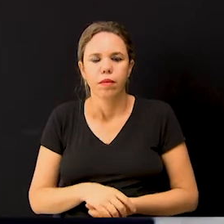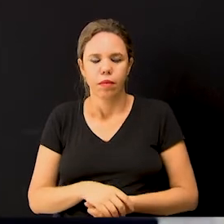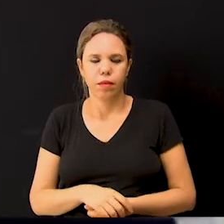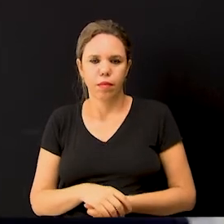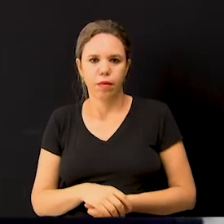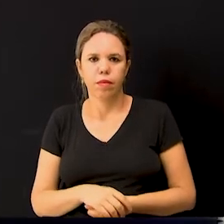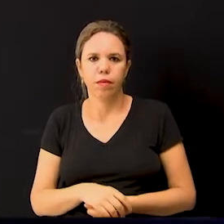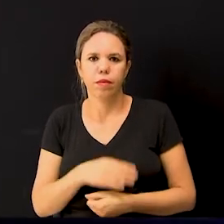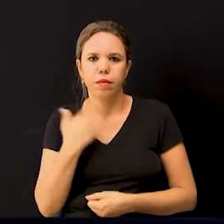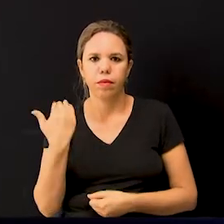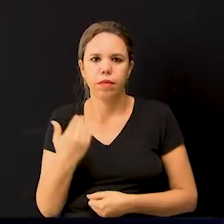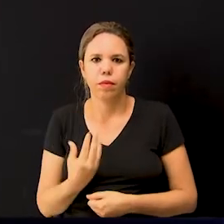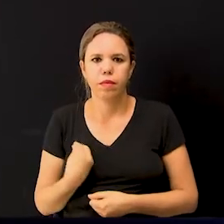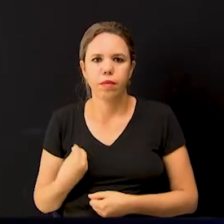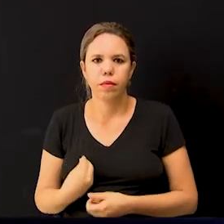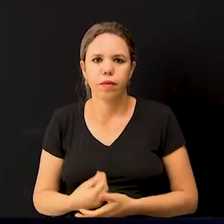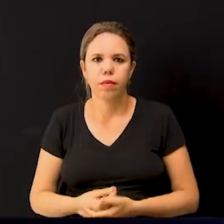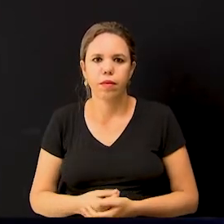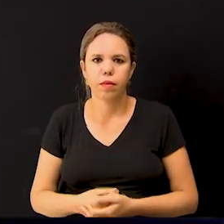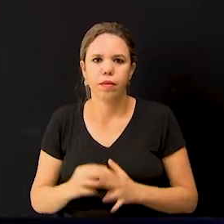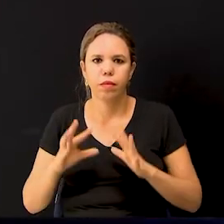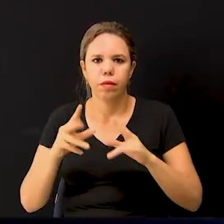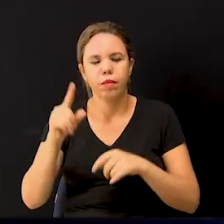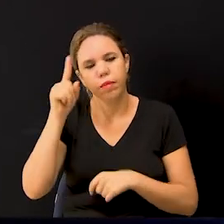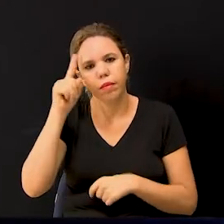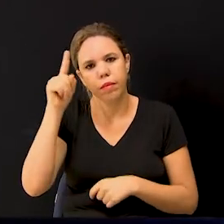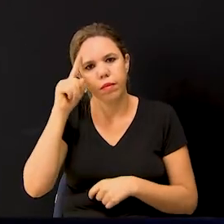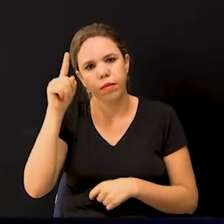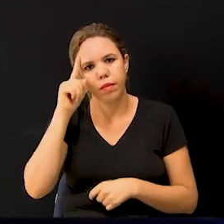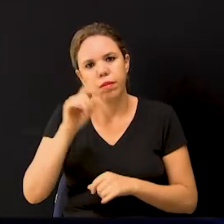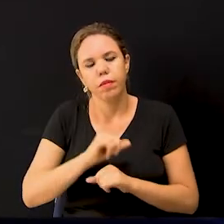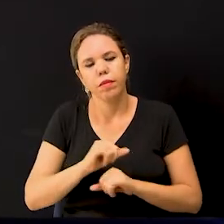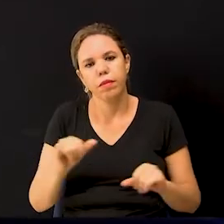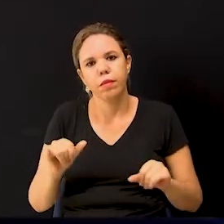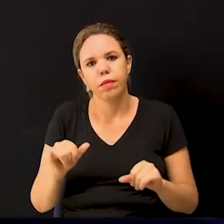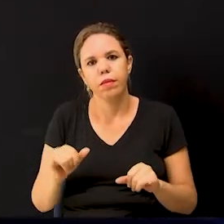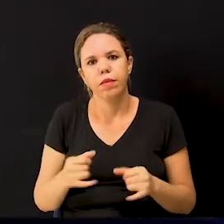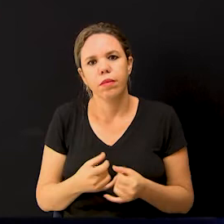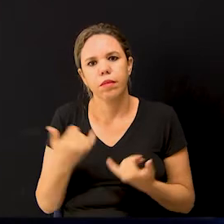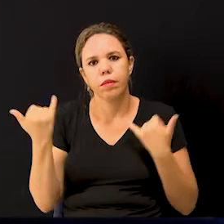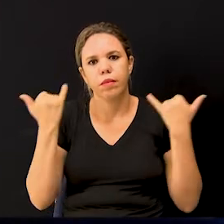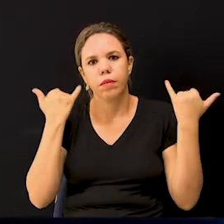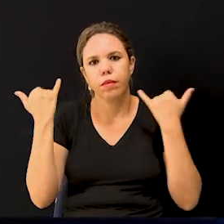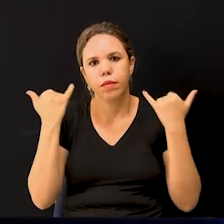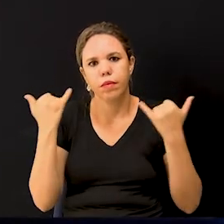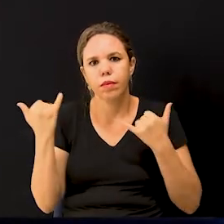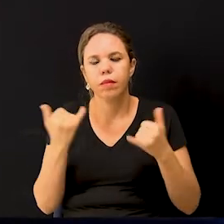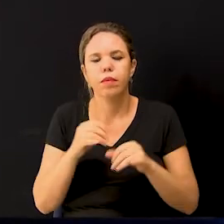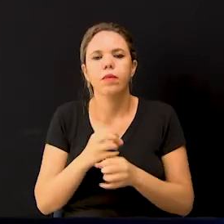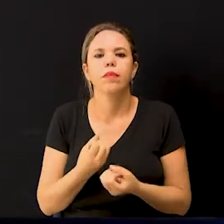aí, que tem ceifado tantas vidas. E todos os dias a gente tem sempre aí ouvido